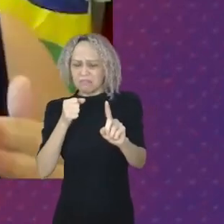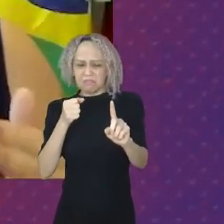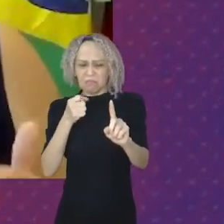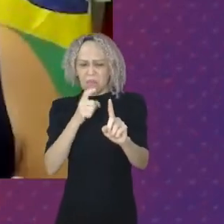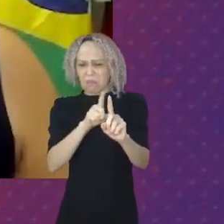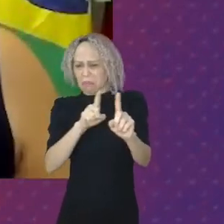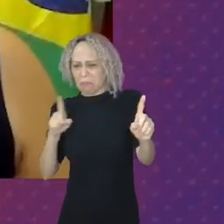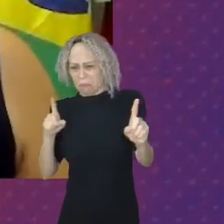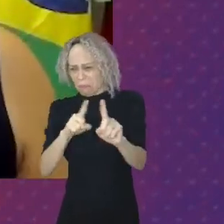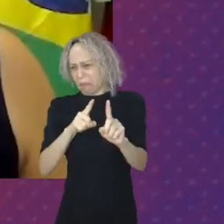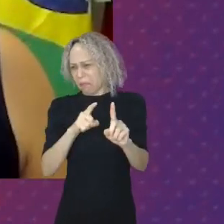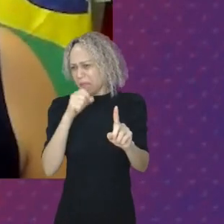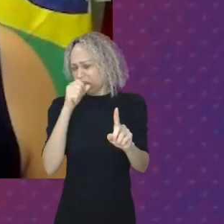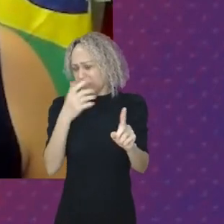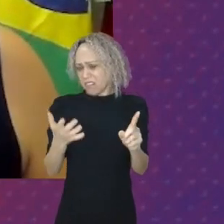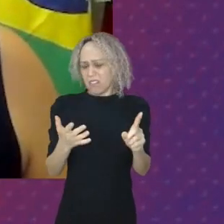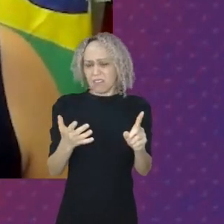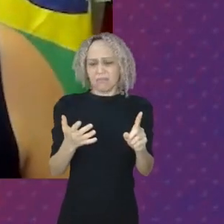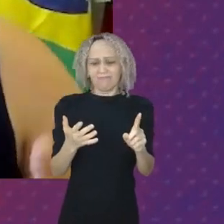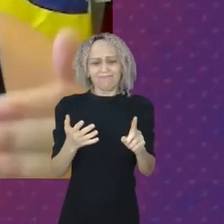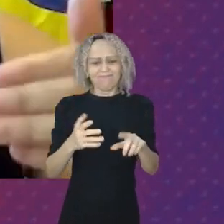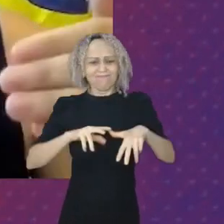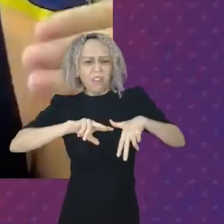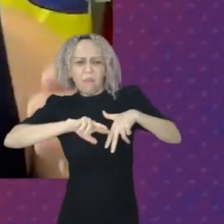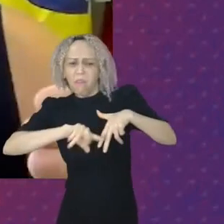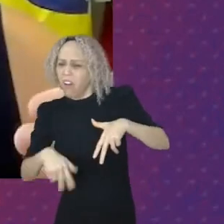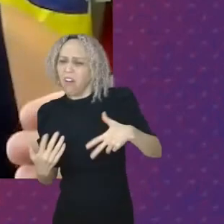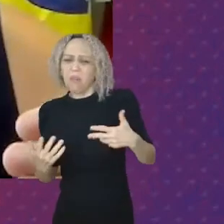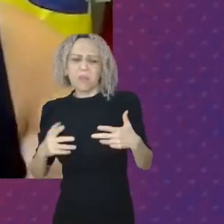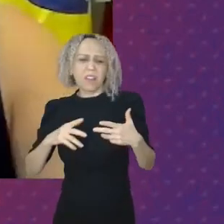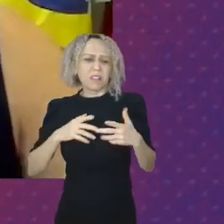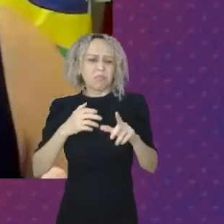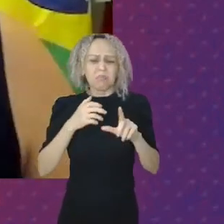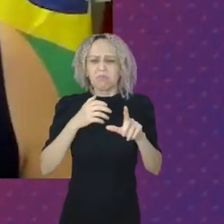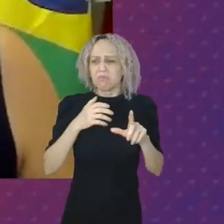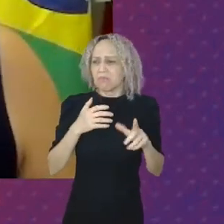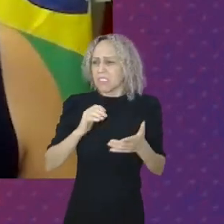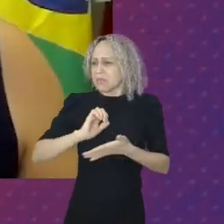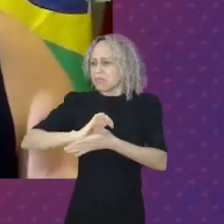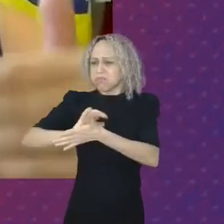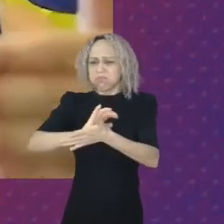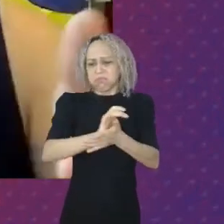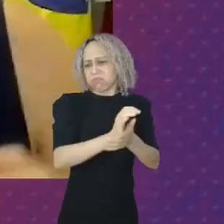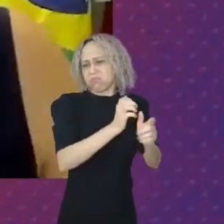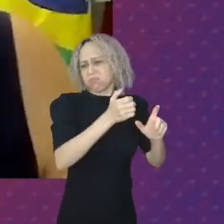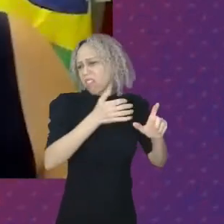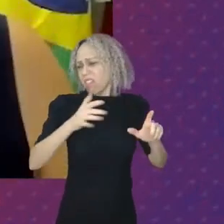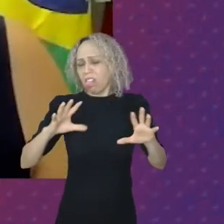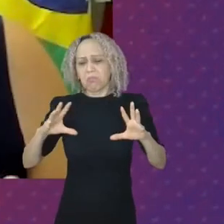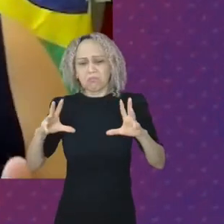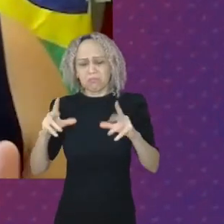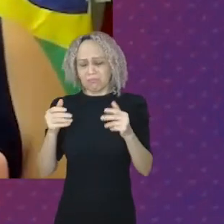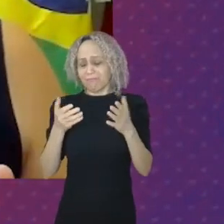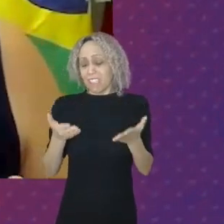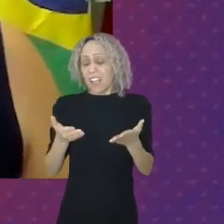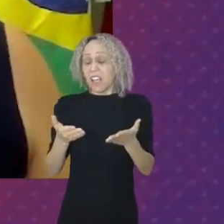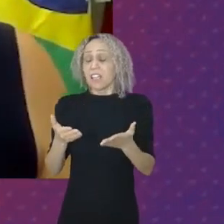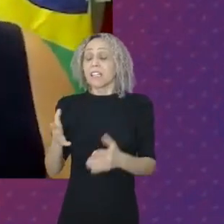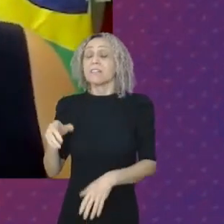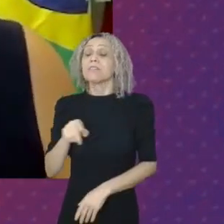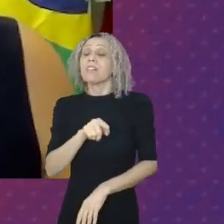negar este avanço de pluralidade de ideias é buscar nos aniquilar. E não é nos aniquilar